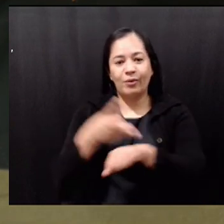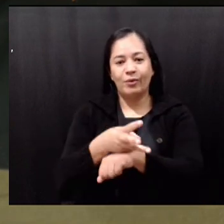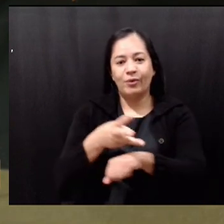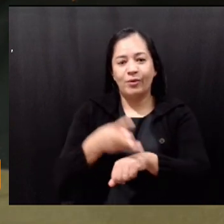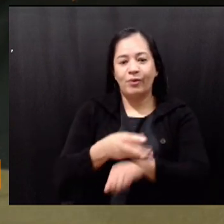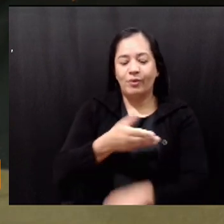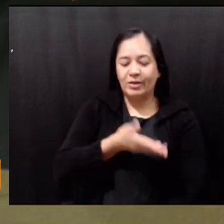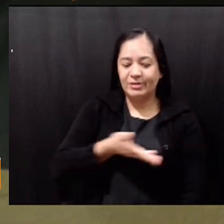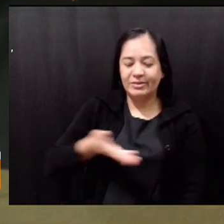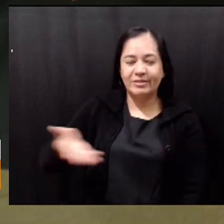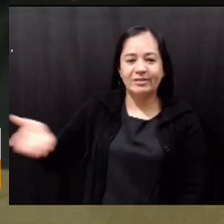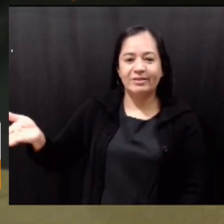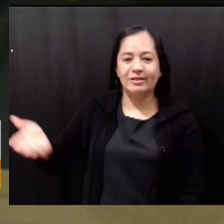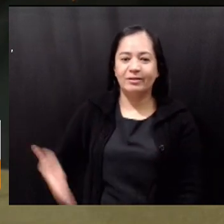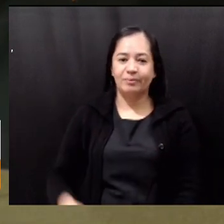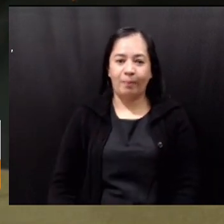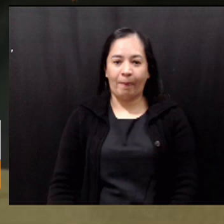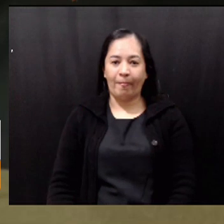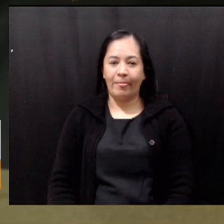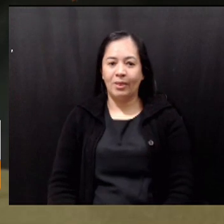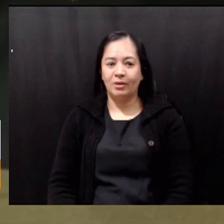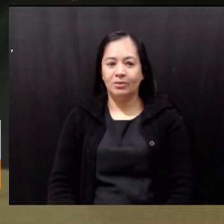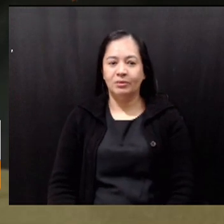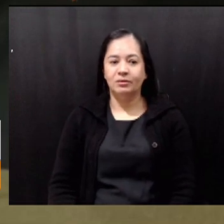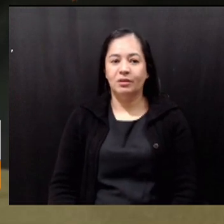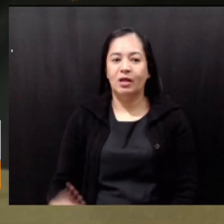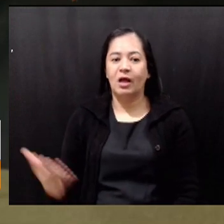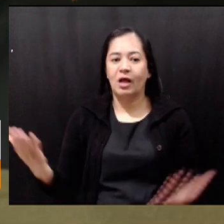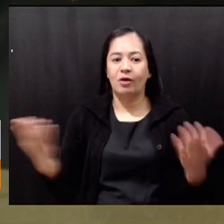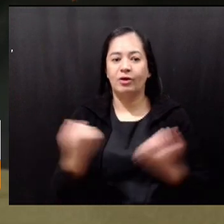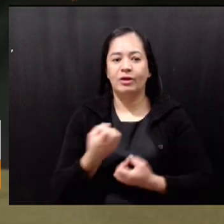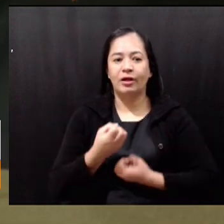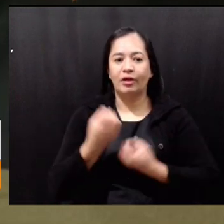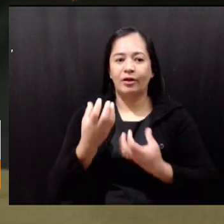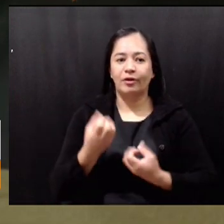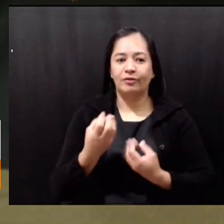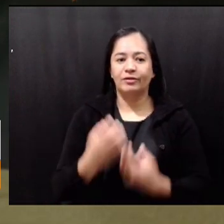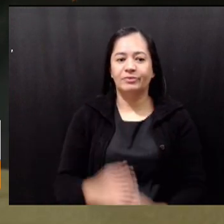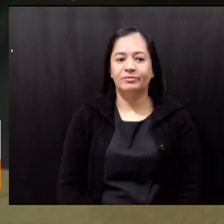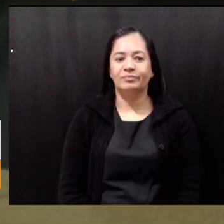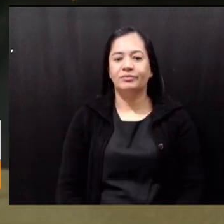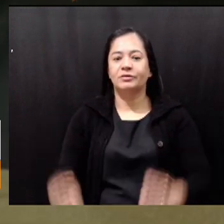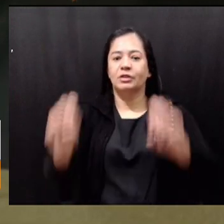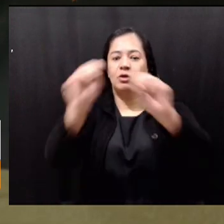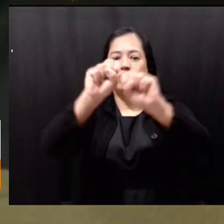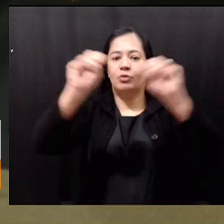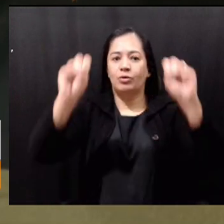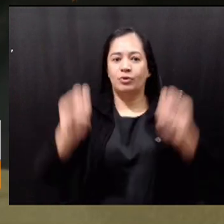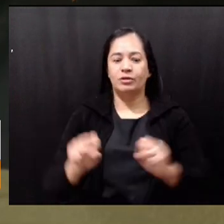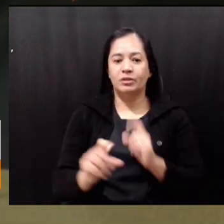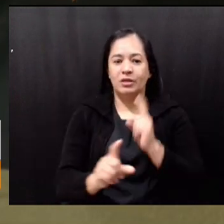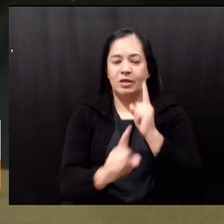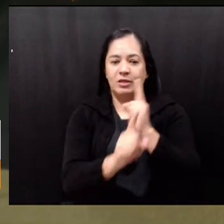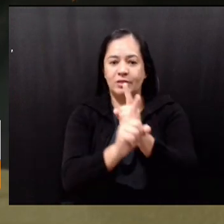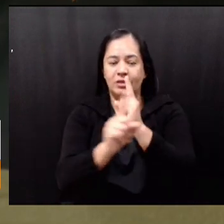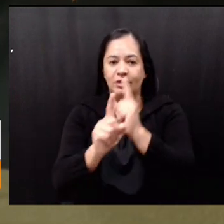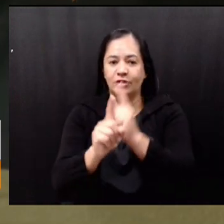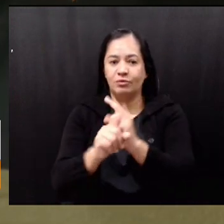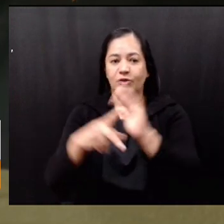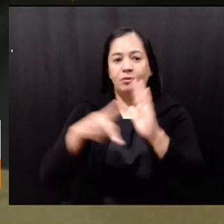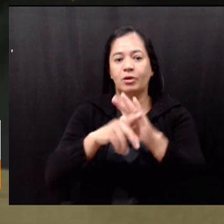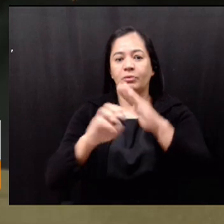1997-829-3776. Bom, vamos com informações. Bora, produção! O sistema de atendimento ao público da INDEC passará por uma atualização